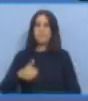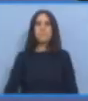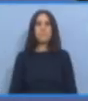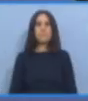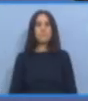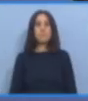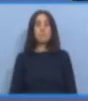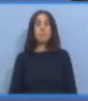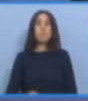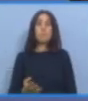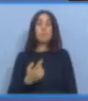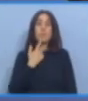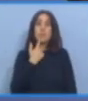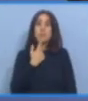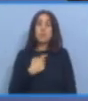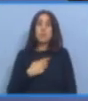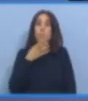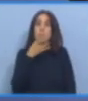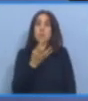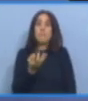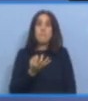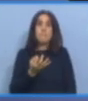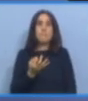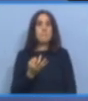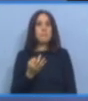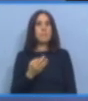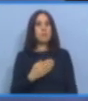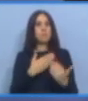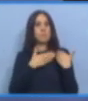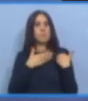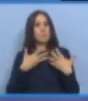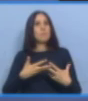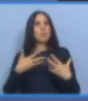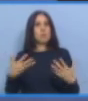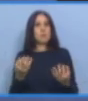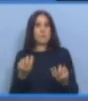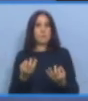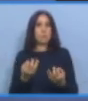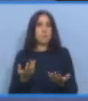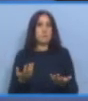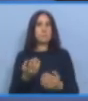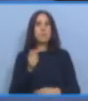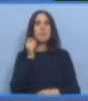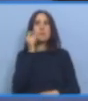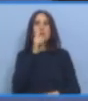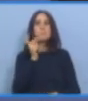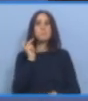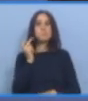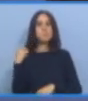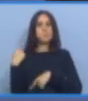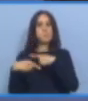dizer, eu aí diria que, sem dúvida alguma, que há uma responsabilidade muito maior, não é? De quem, ao longo dos